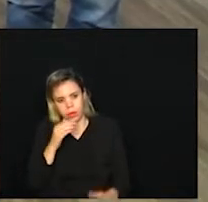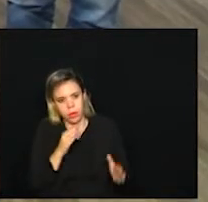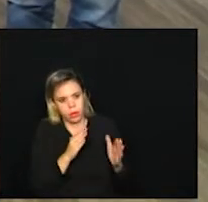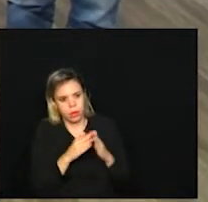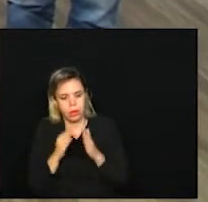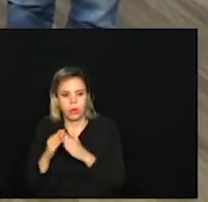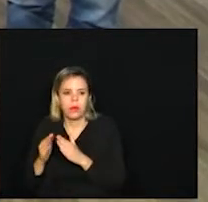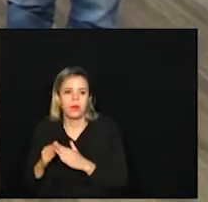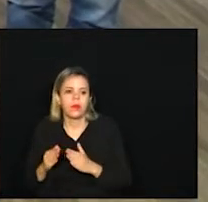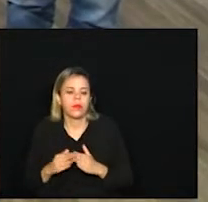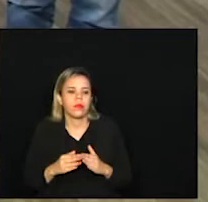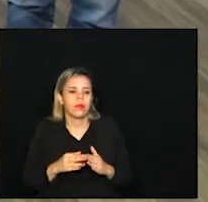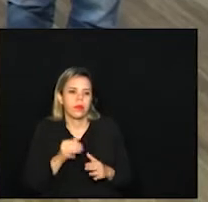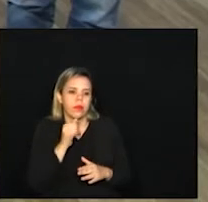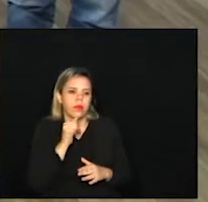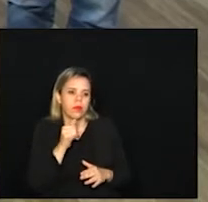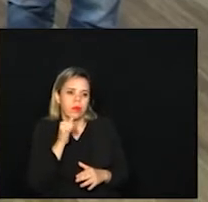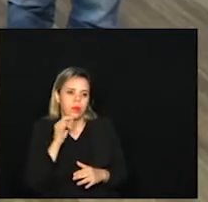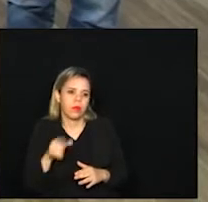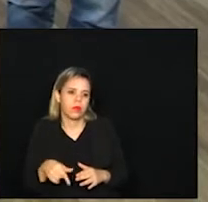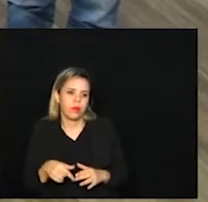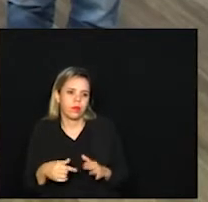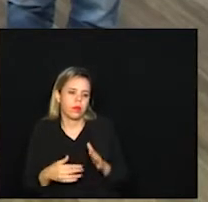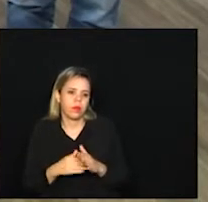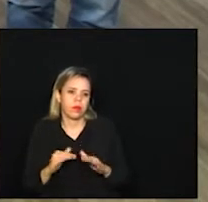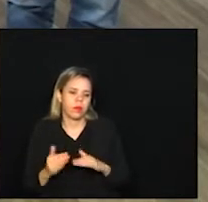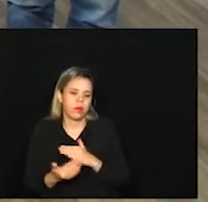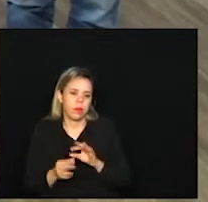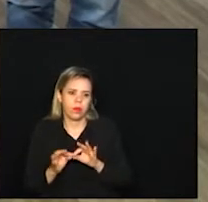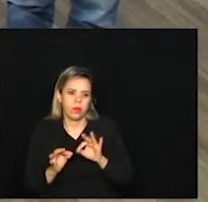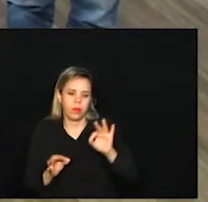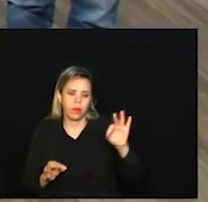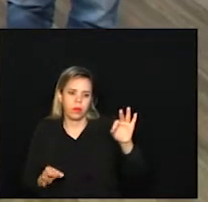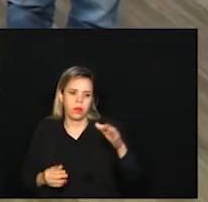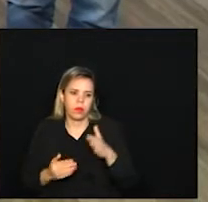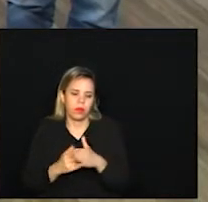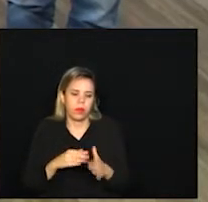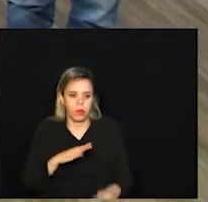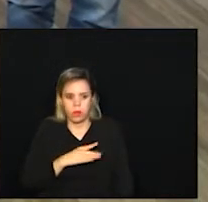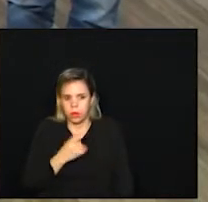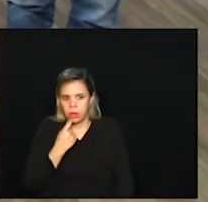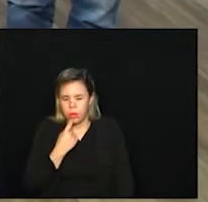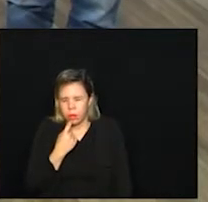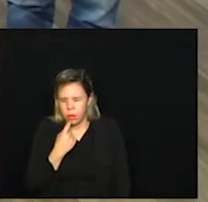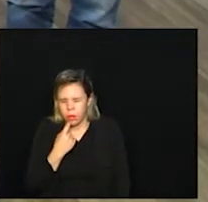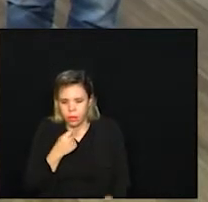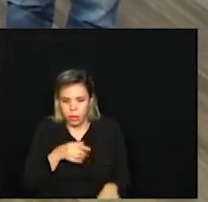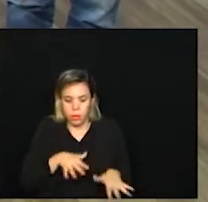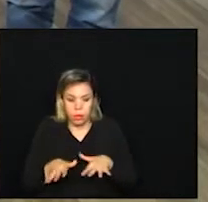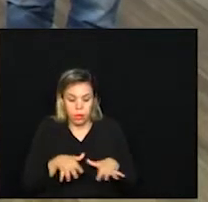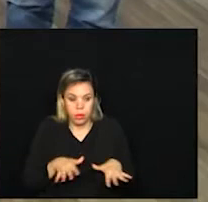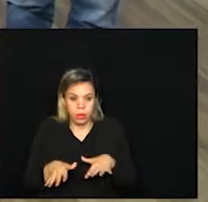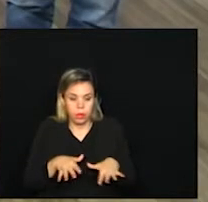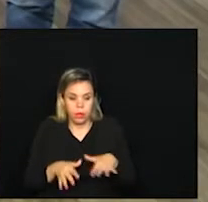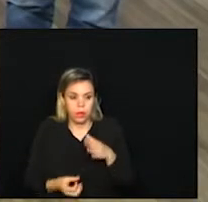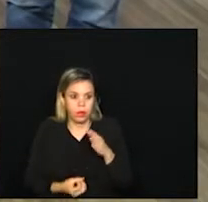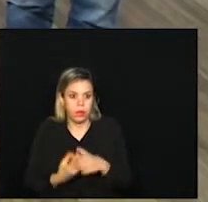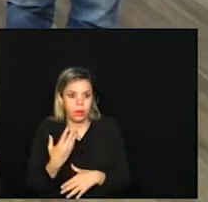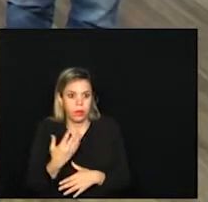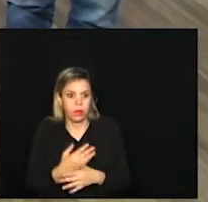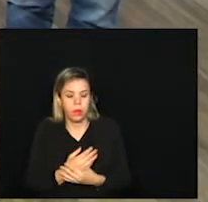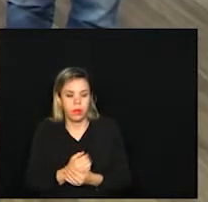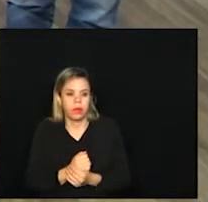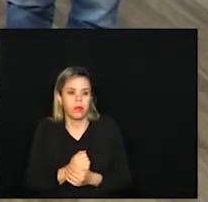moradia a questão de ser os últimos bairros nos extremos e da cidade mobilidade e aí vem essa